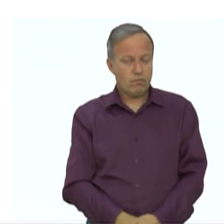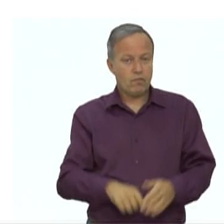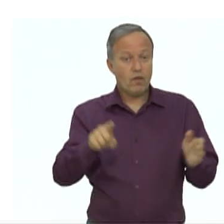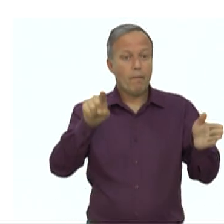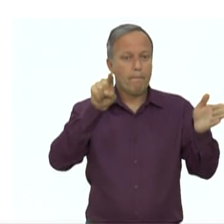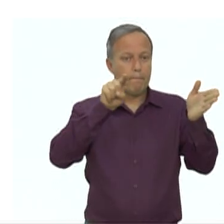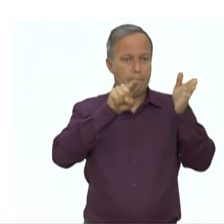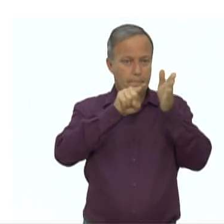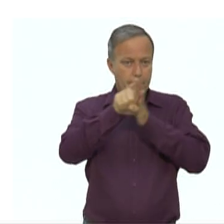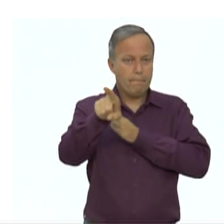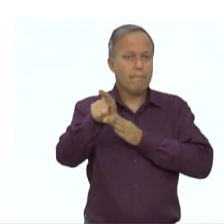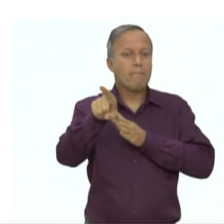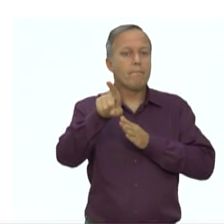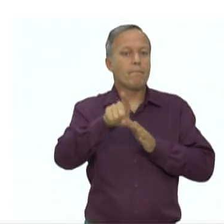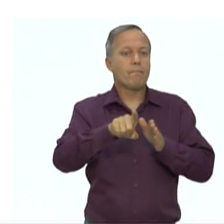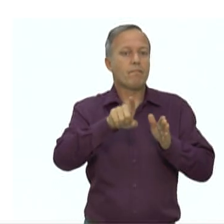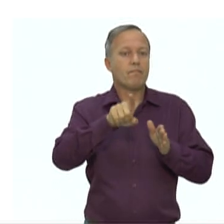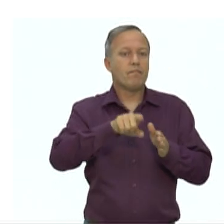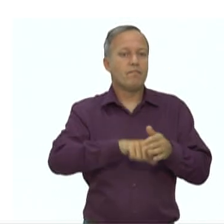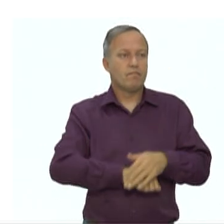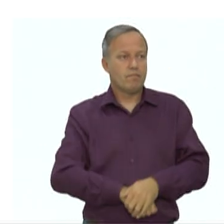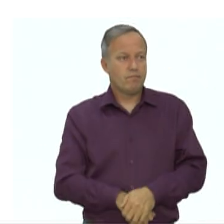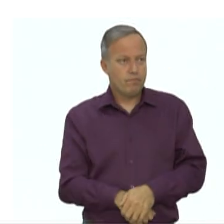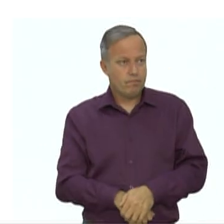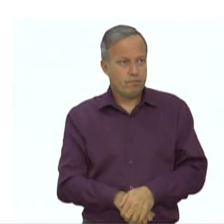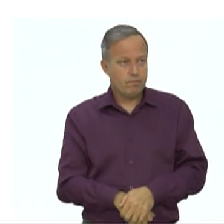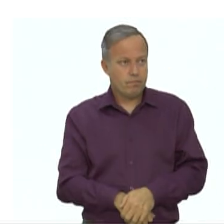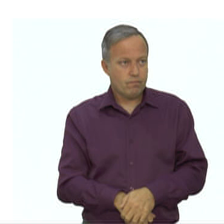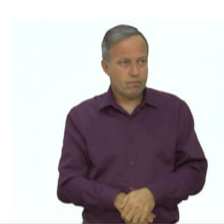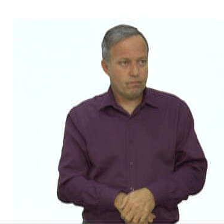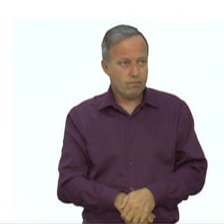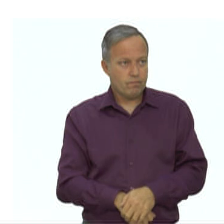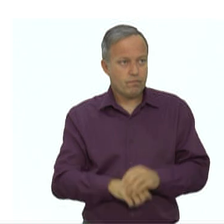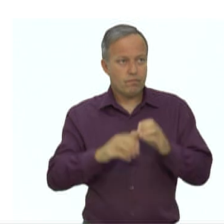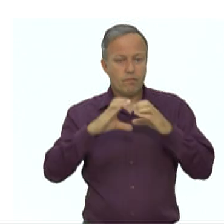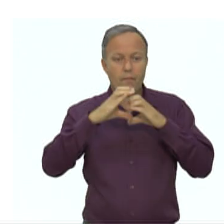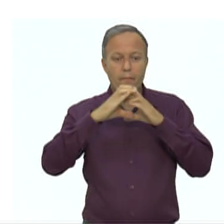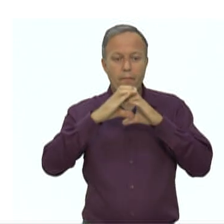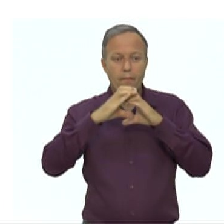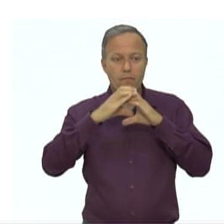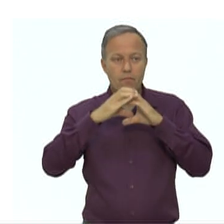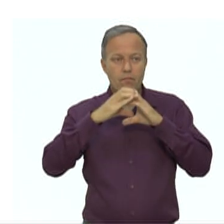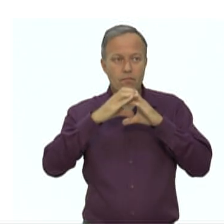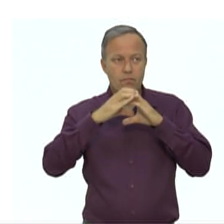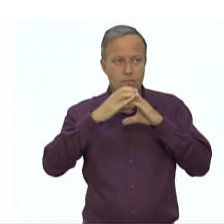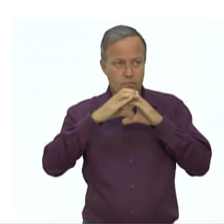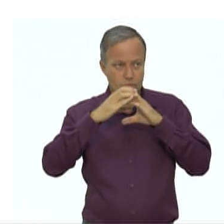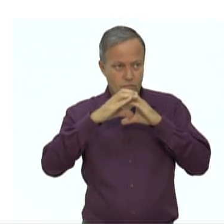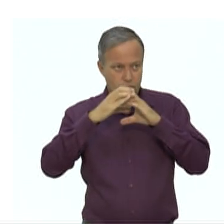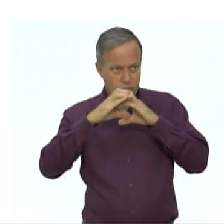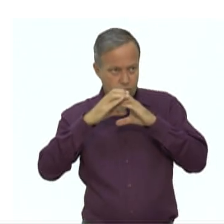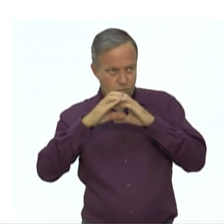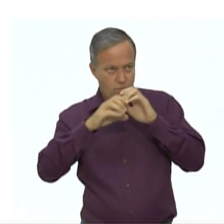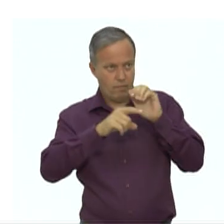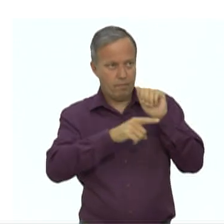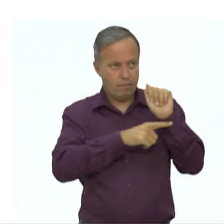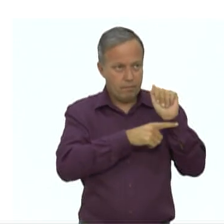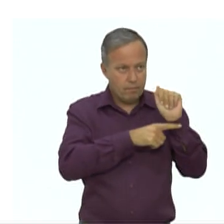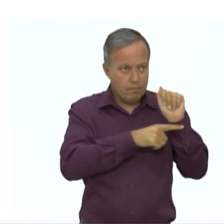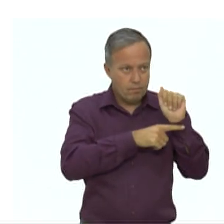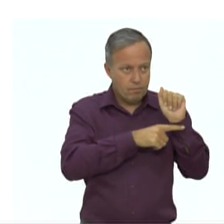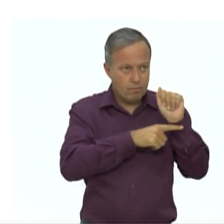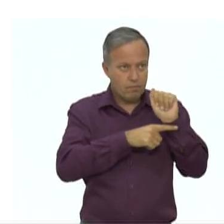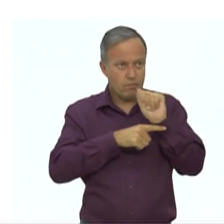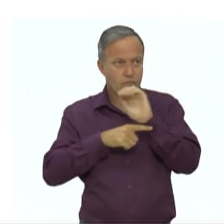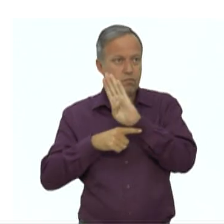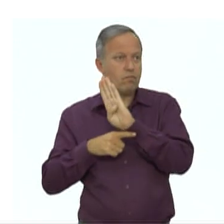Vamos para o quiz. La conjunción pero expressa